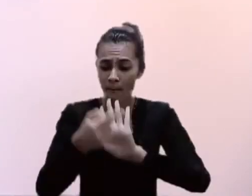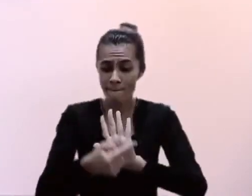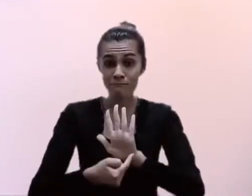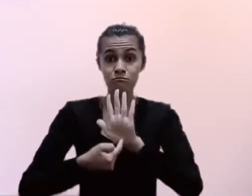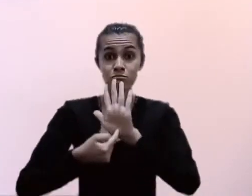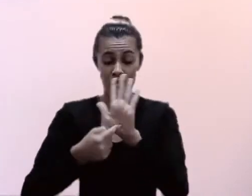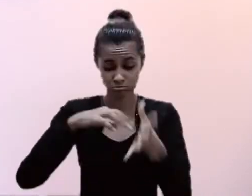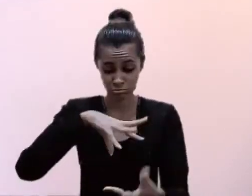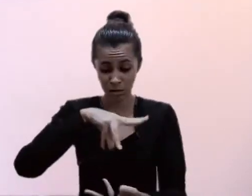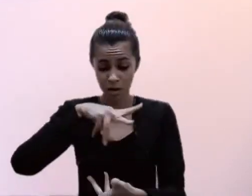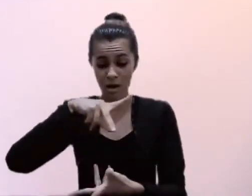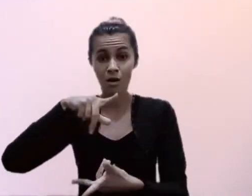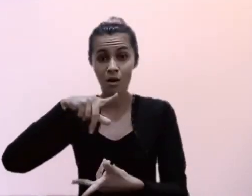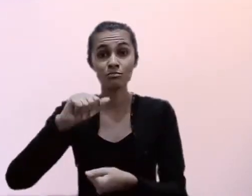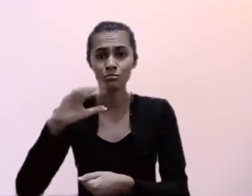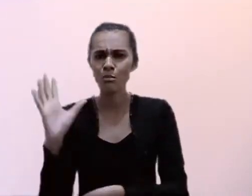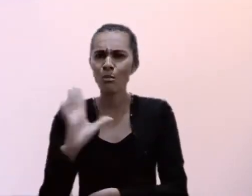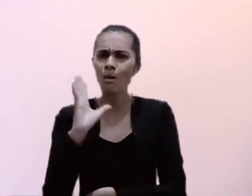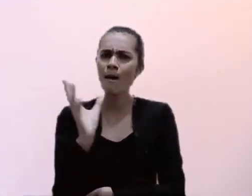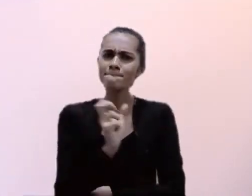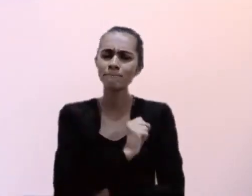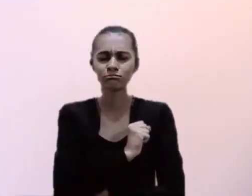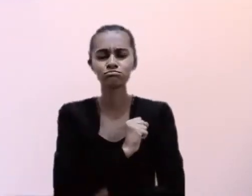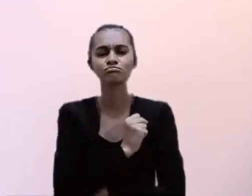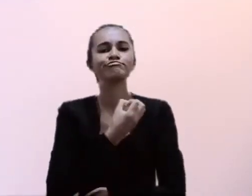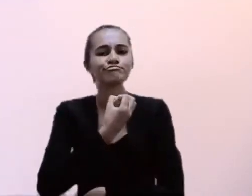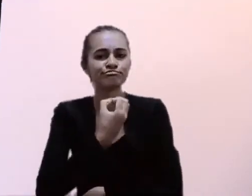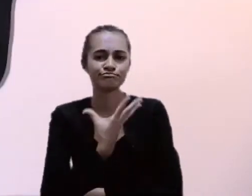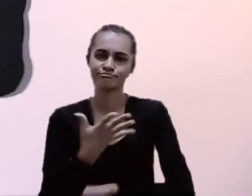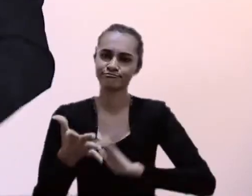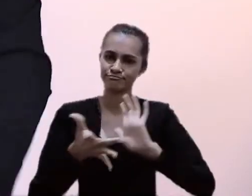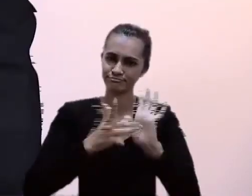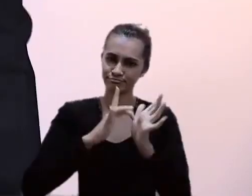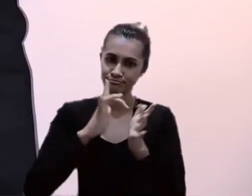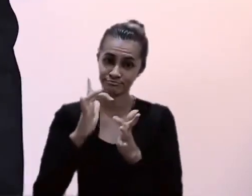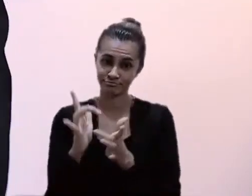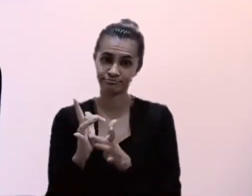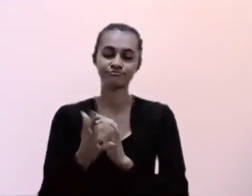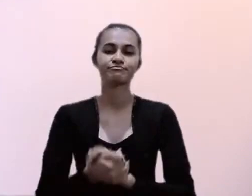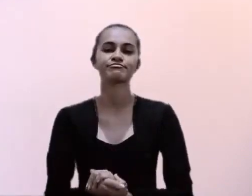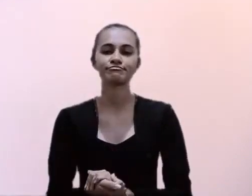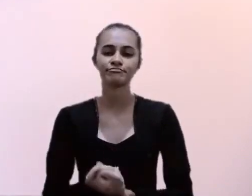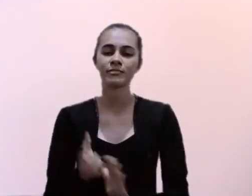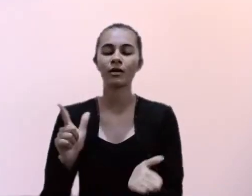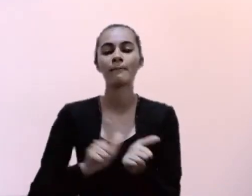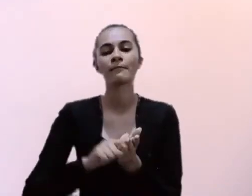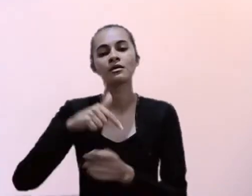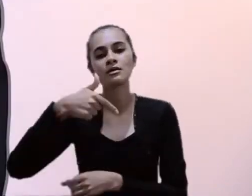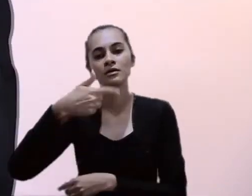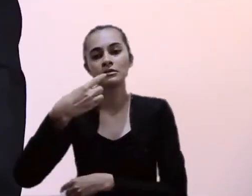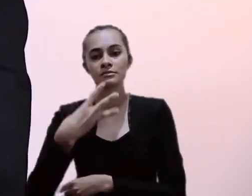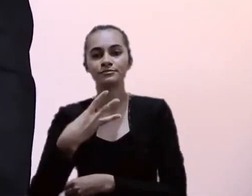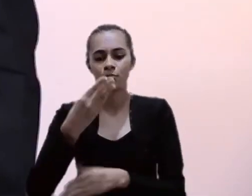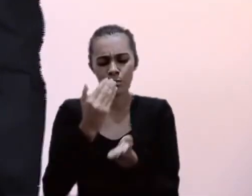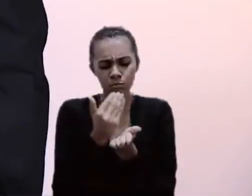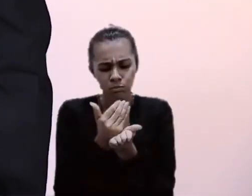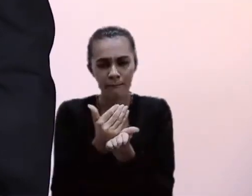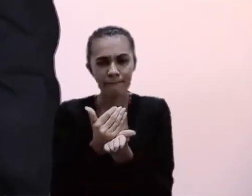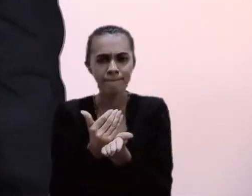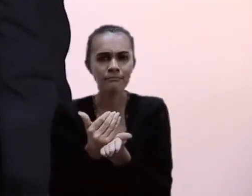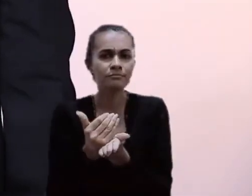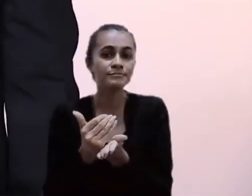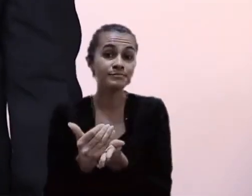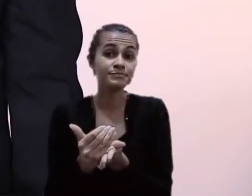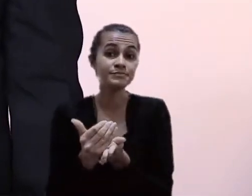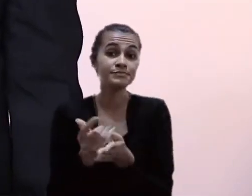amor, atos de bondade. Serviço Cristão 73 diz assim: o princípio de fazer é